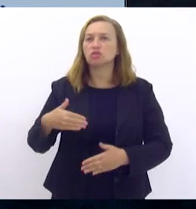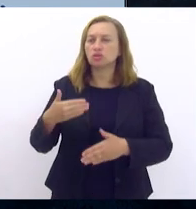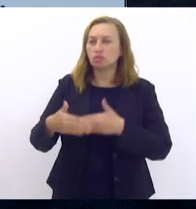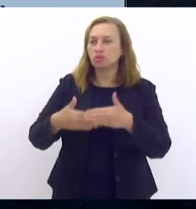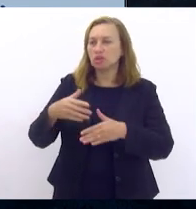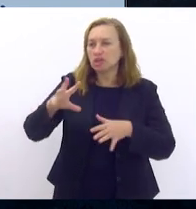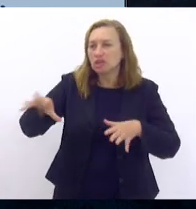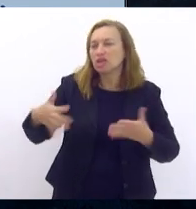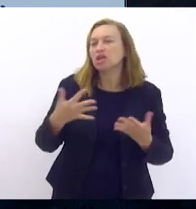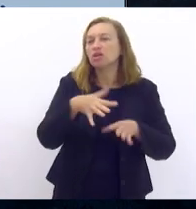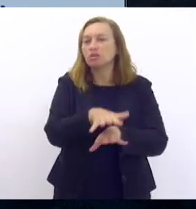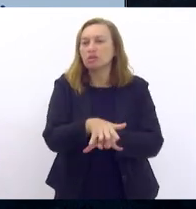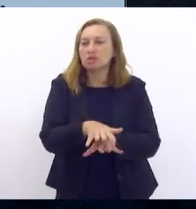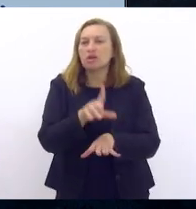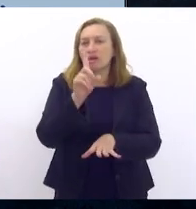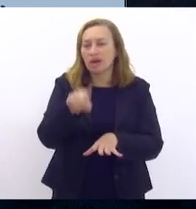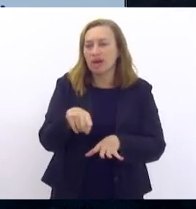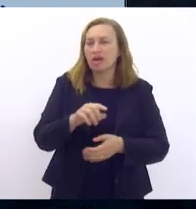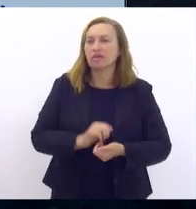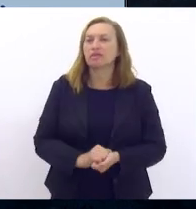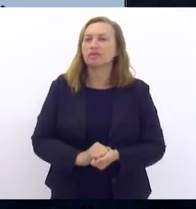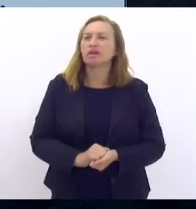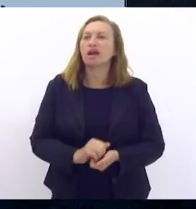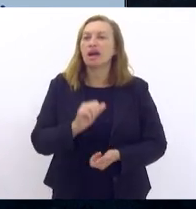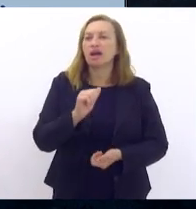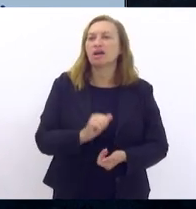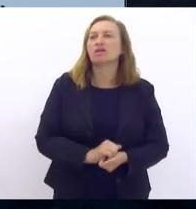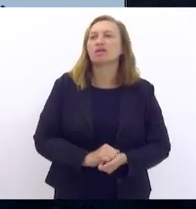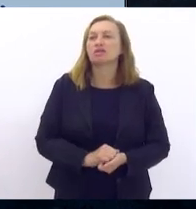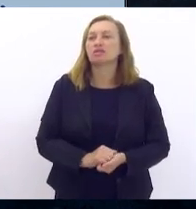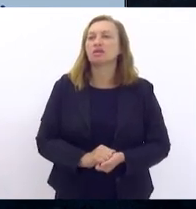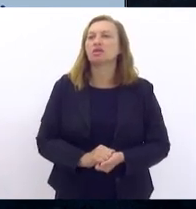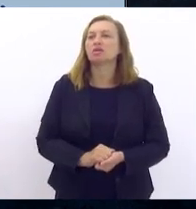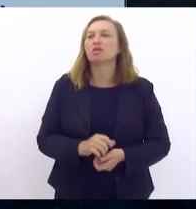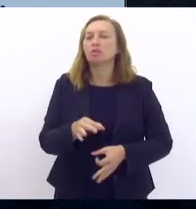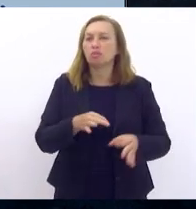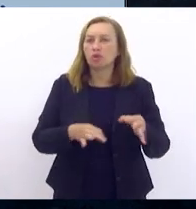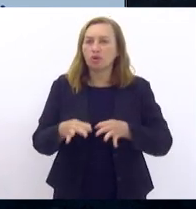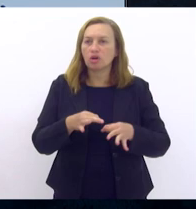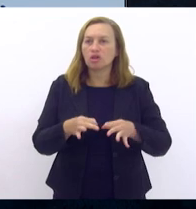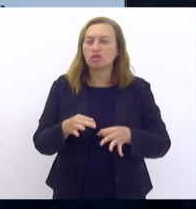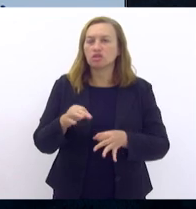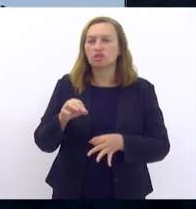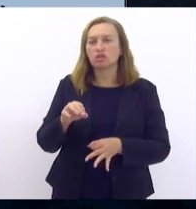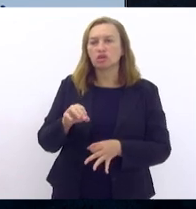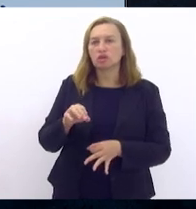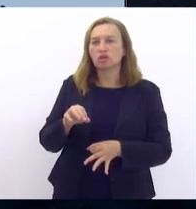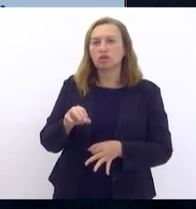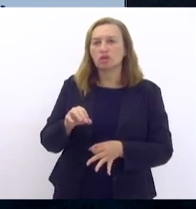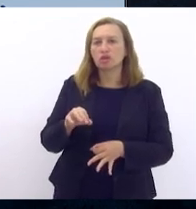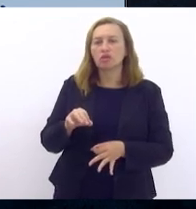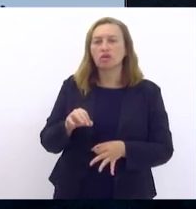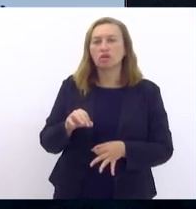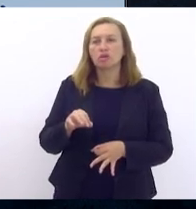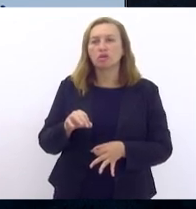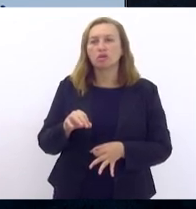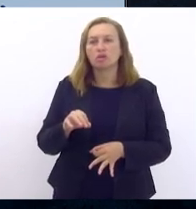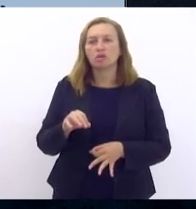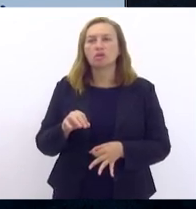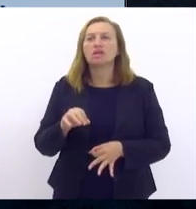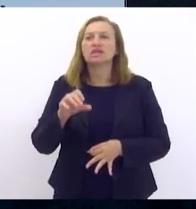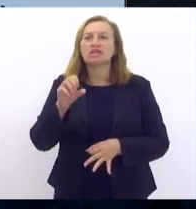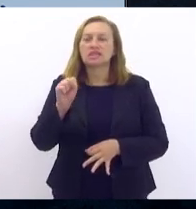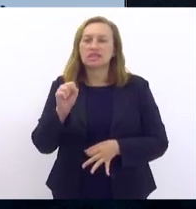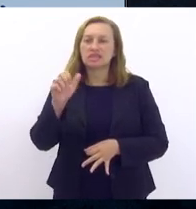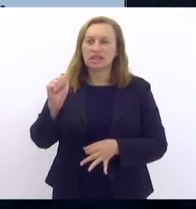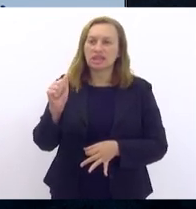includente é através da a ao programa Diogo de programa proctador né de jogo de